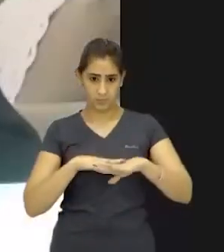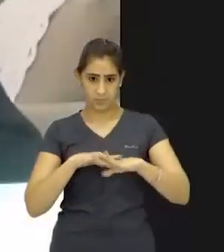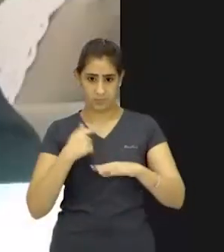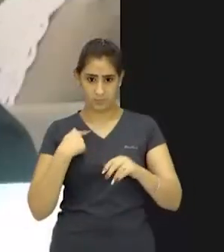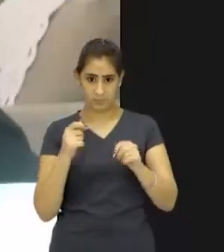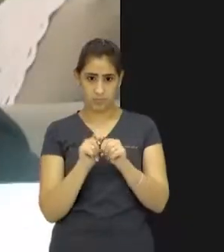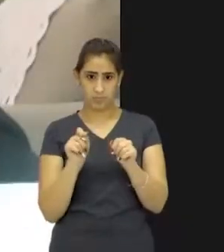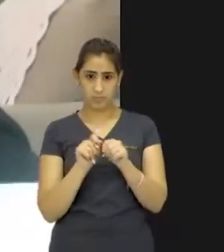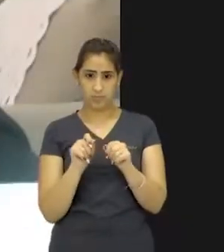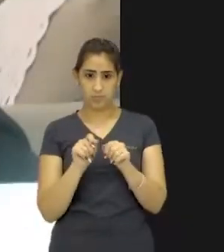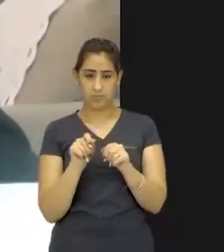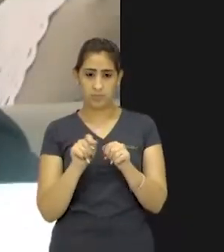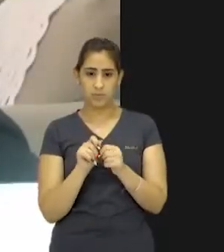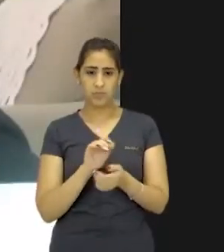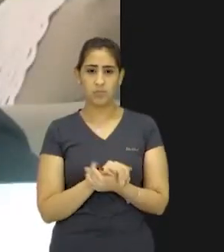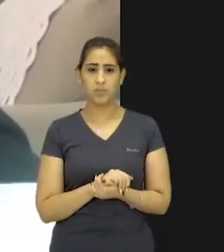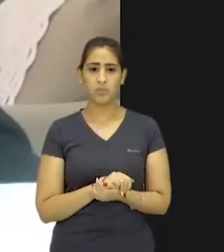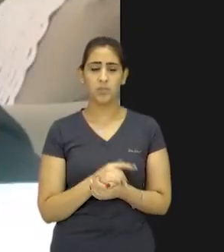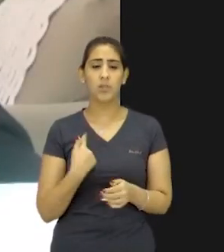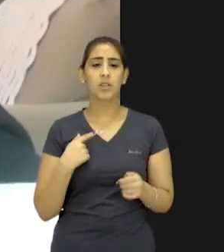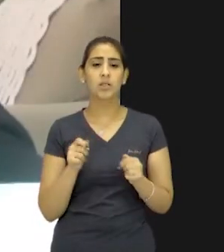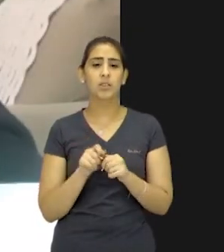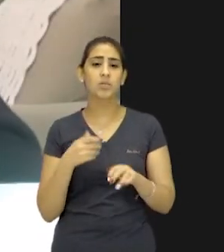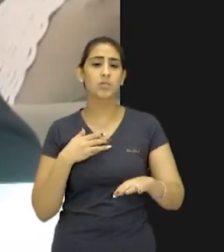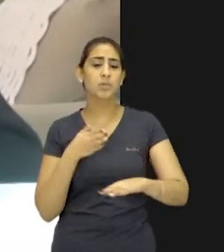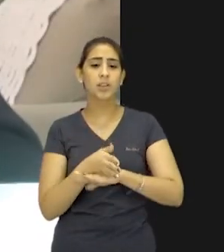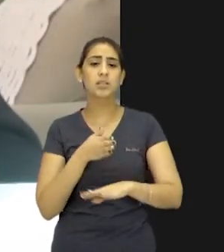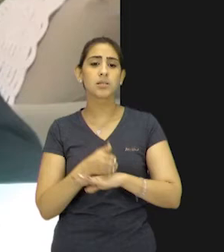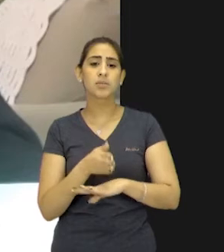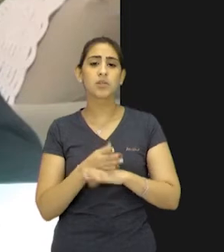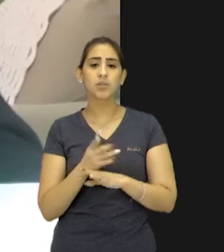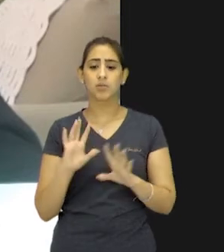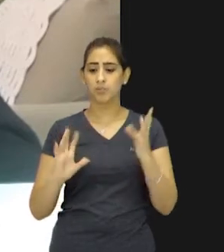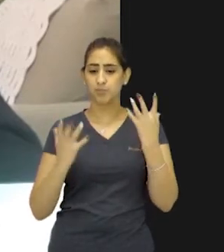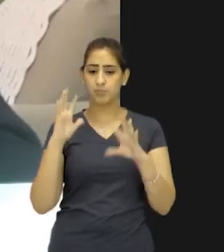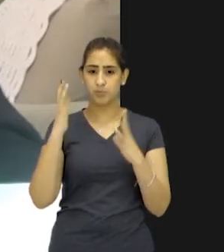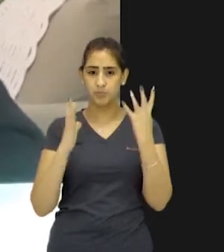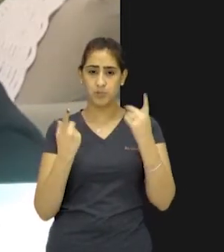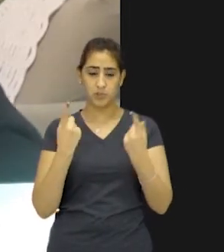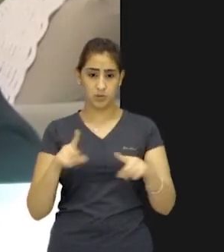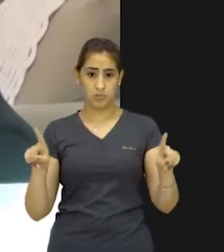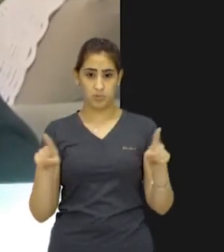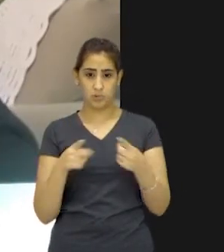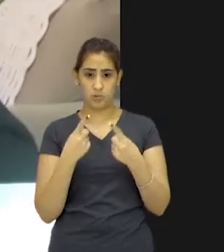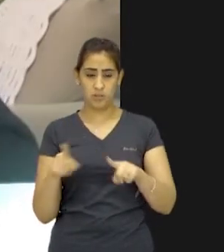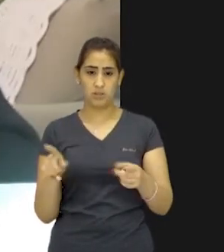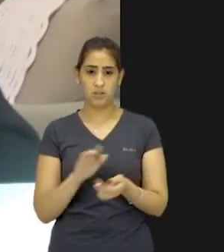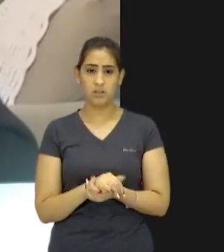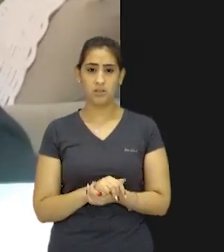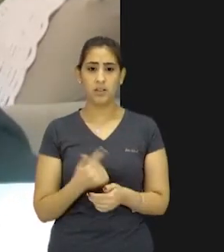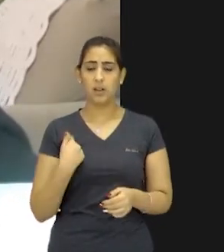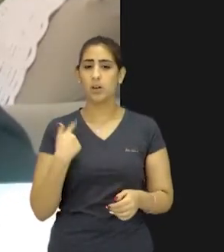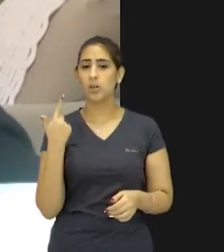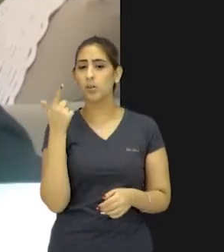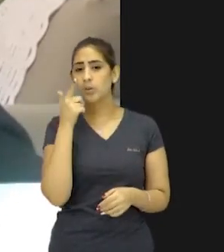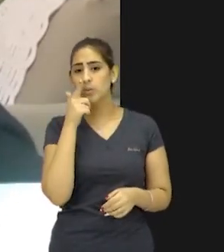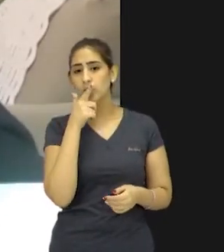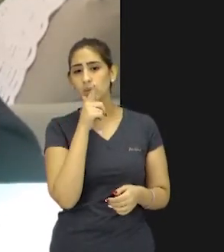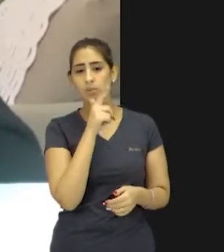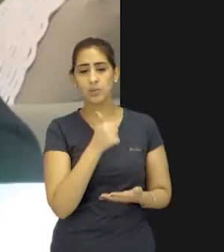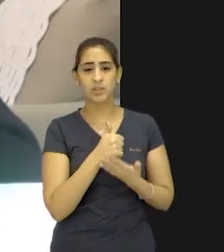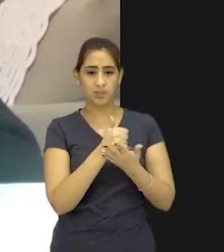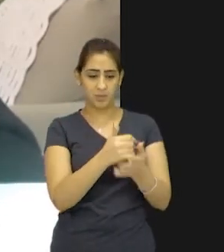Valença achou um barato. Ele estava participando de um festival de música aqui, foi quando eu consegui levar a caricatura para